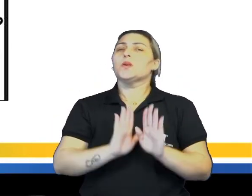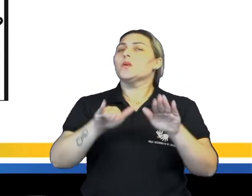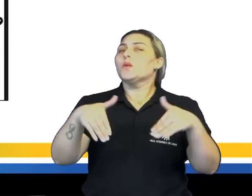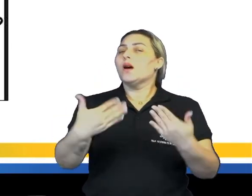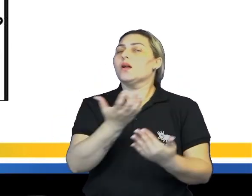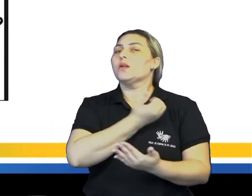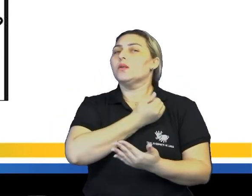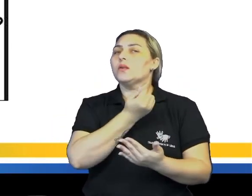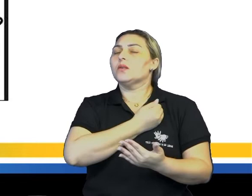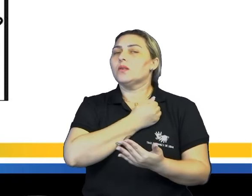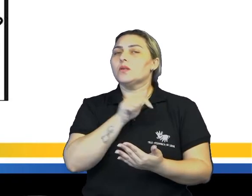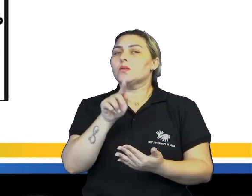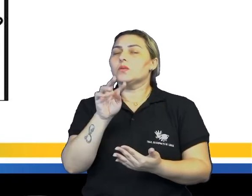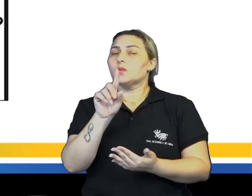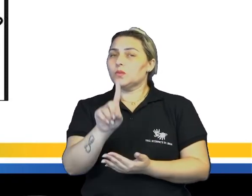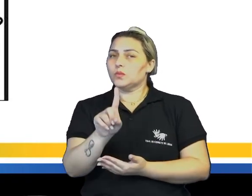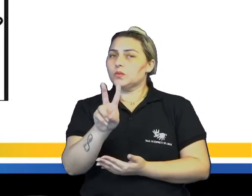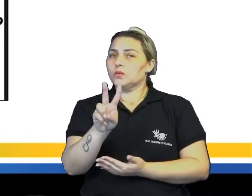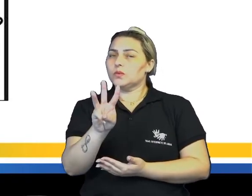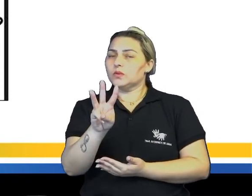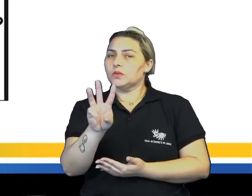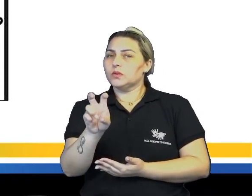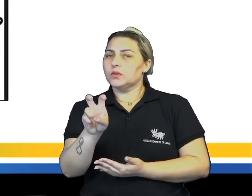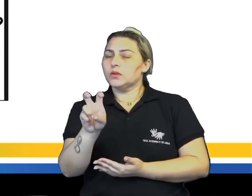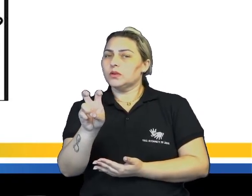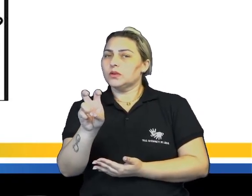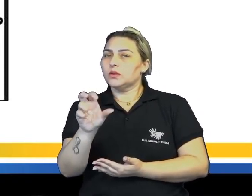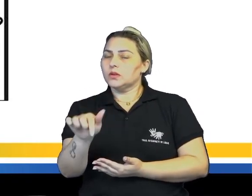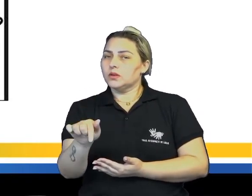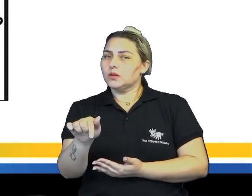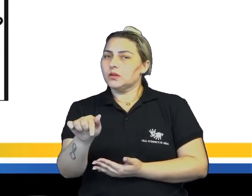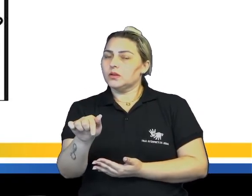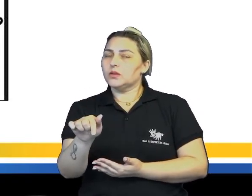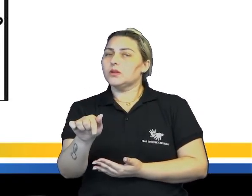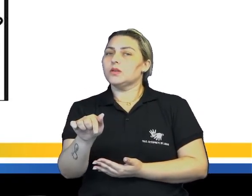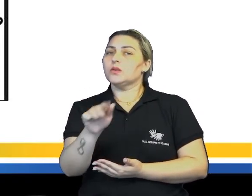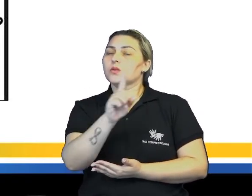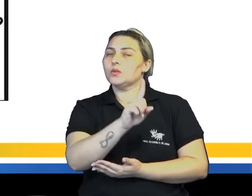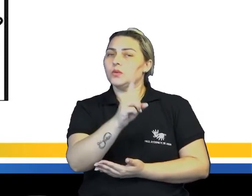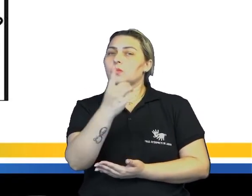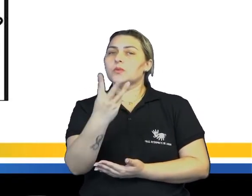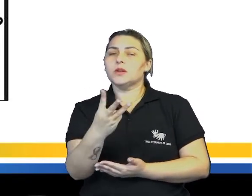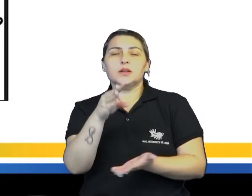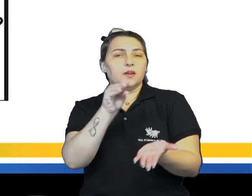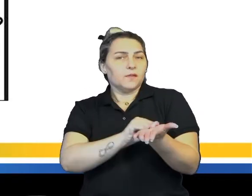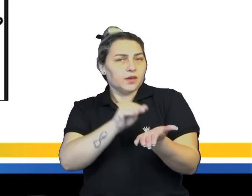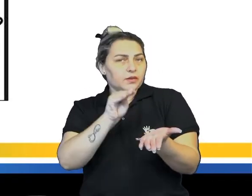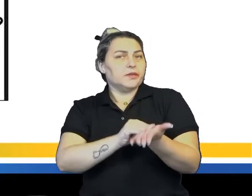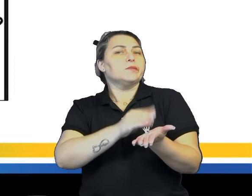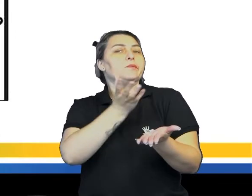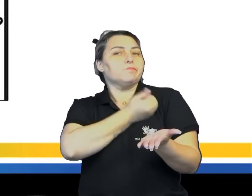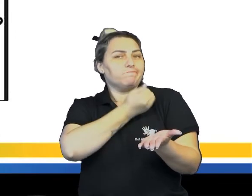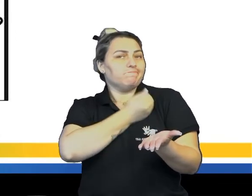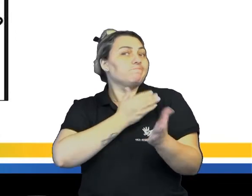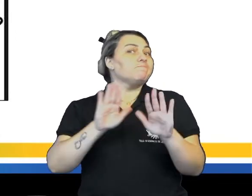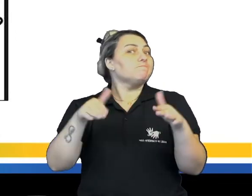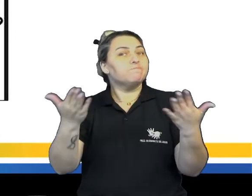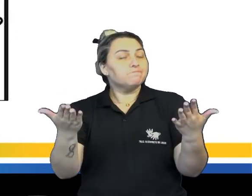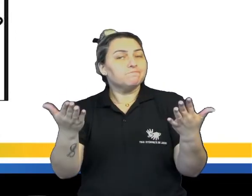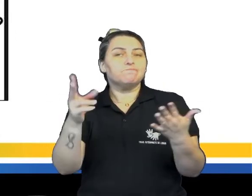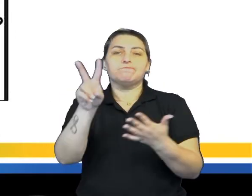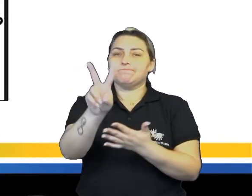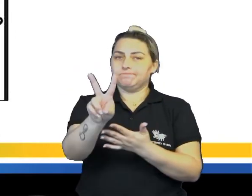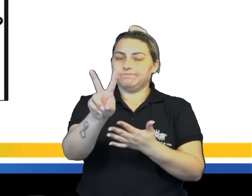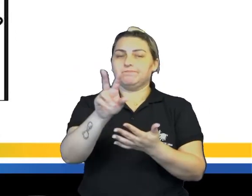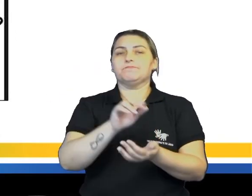são os numerais que Guto pisou? 1, 3, 5, 7. Do 1 para o 3, está faltando um numeral aí. Qual é o numeral?